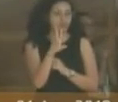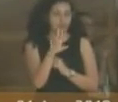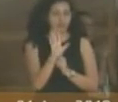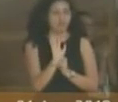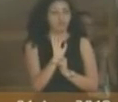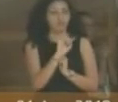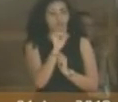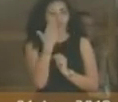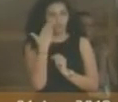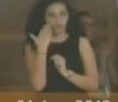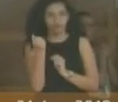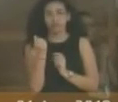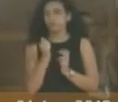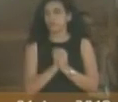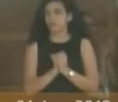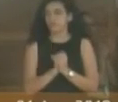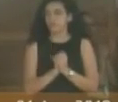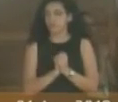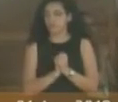registrado.